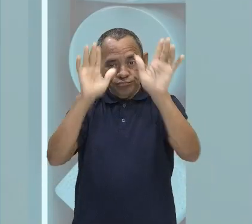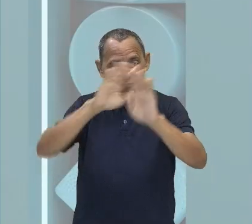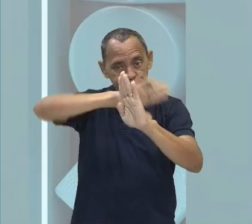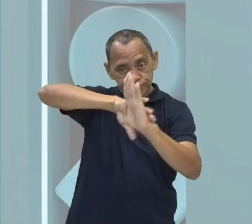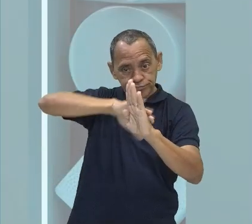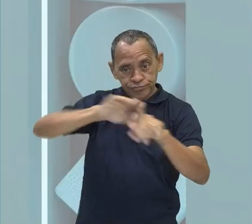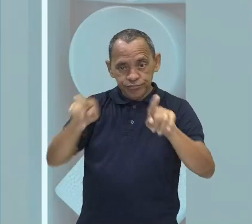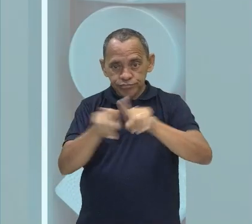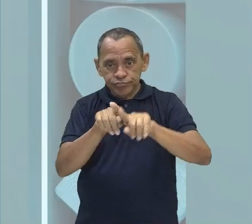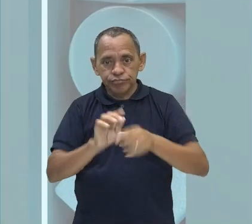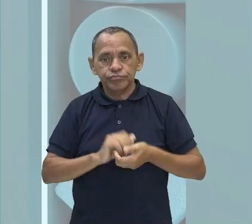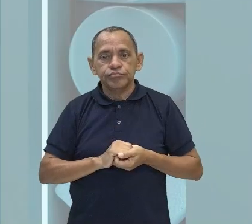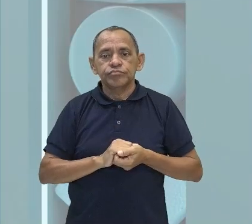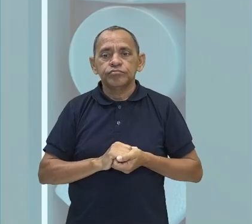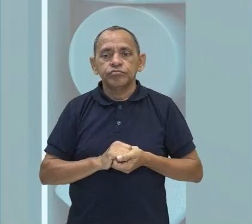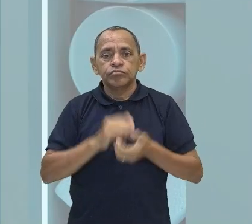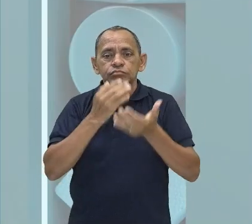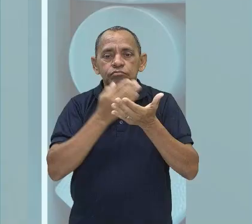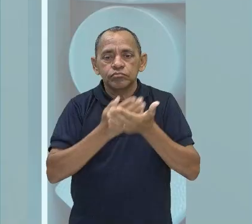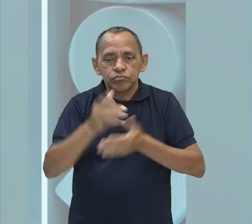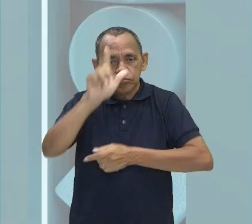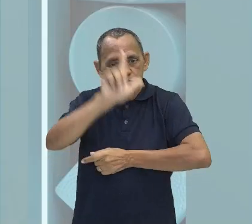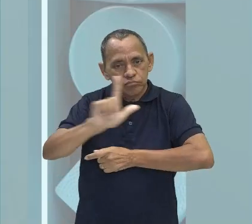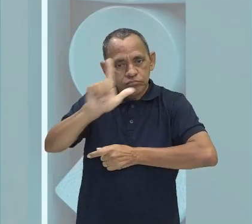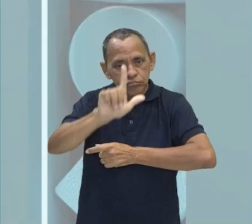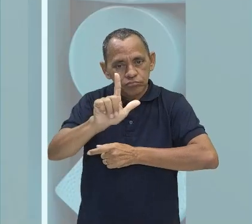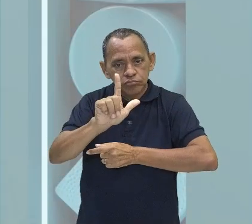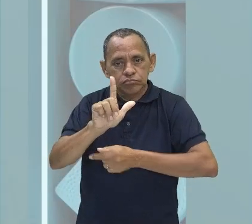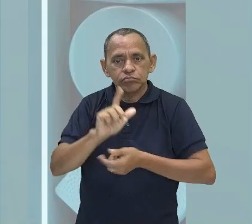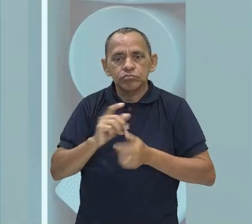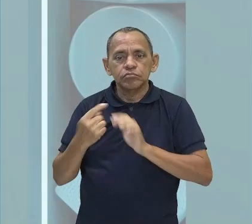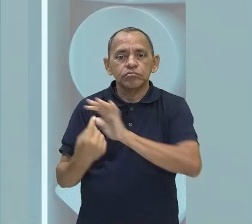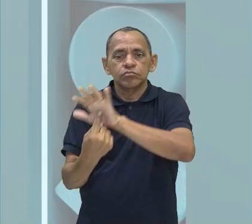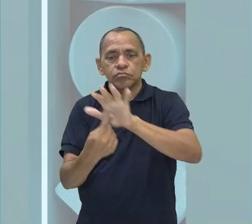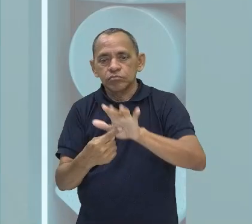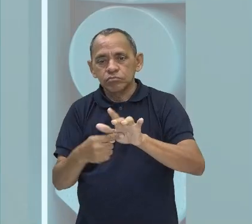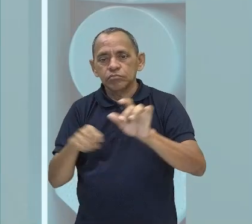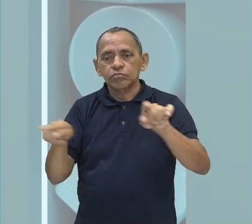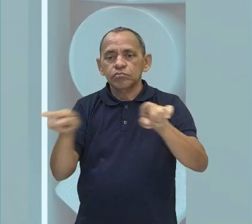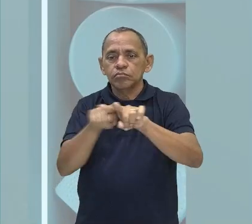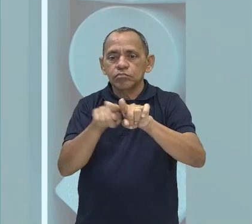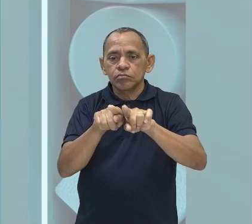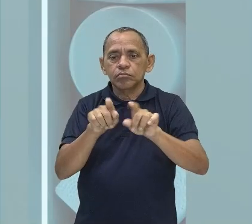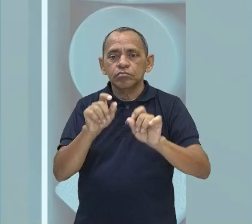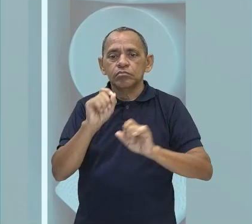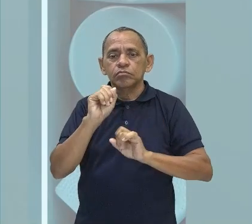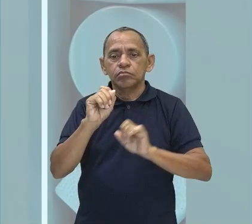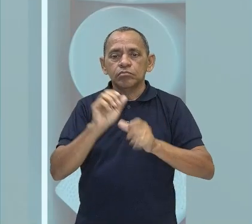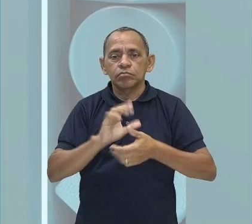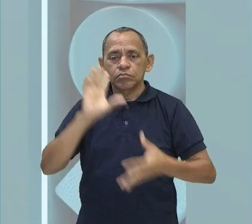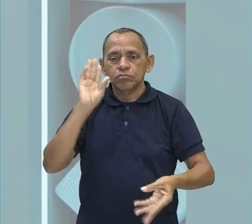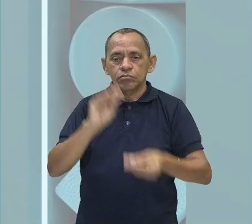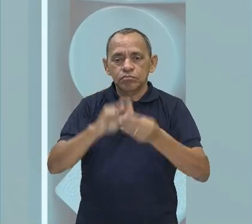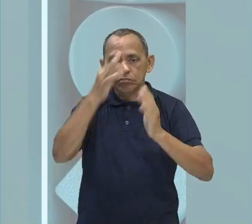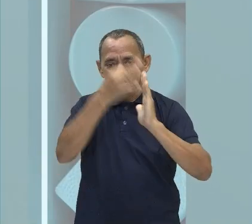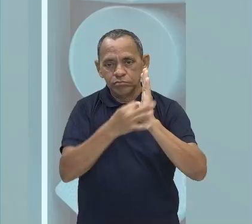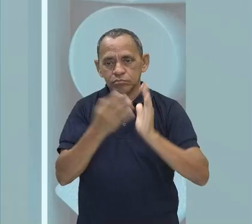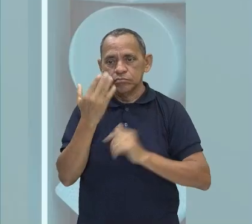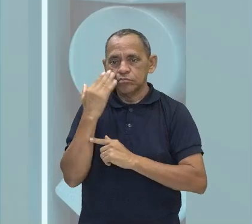gente começou com literatura, eu quero já trazer também na sequência para a gente dar uma analisada um texto. Observem